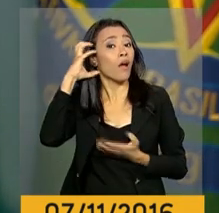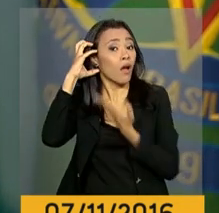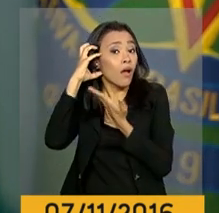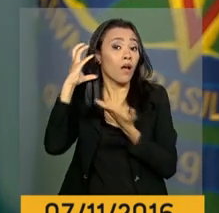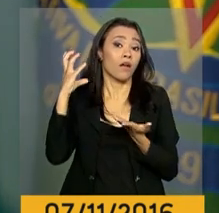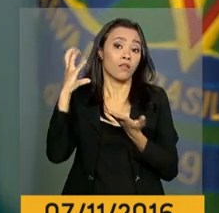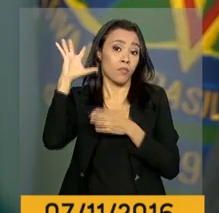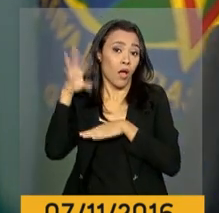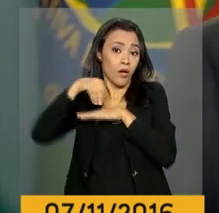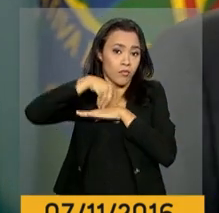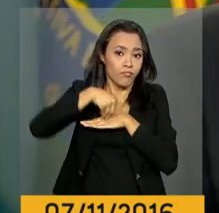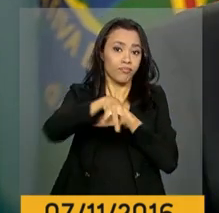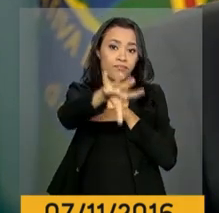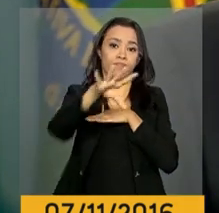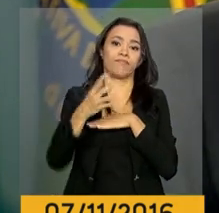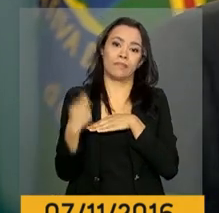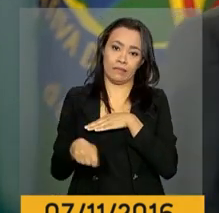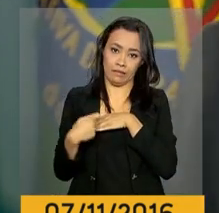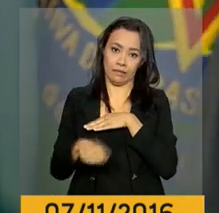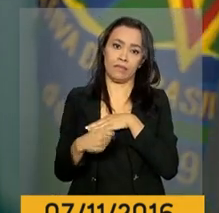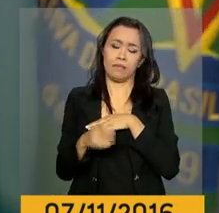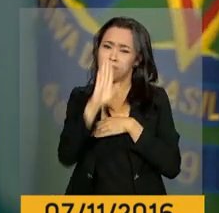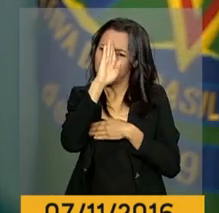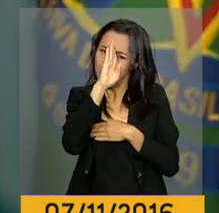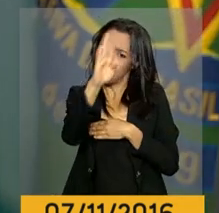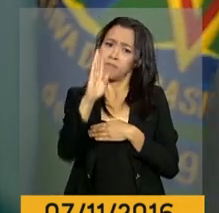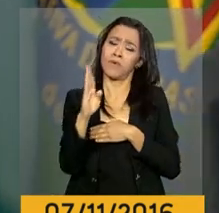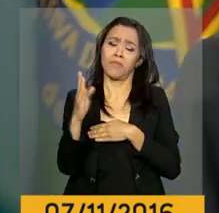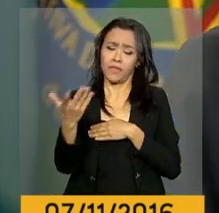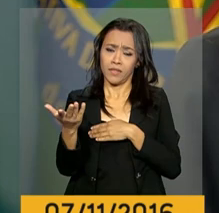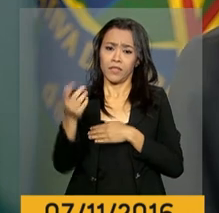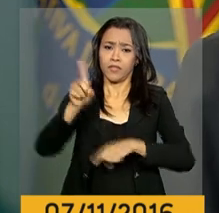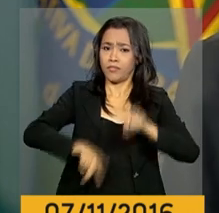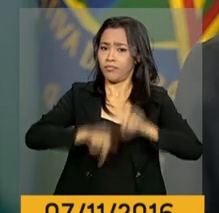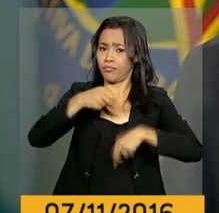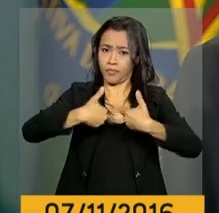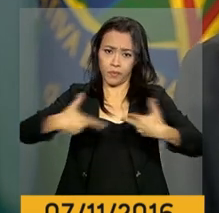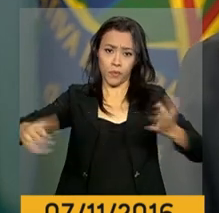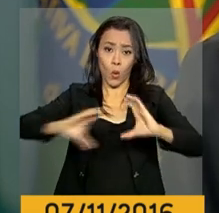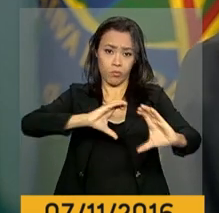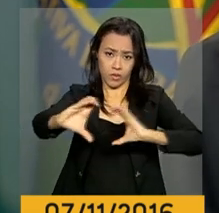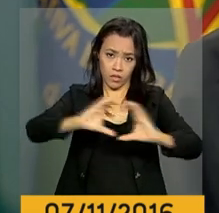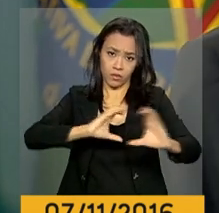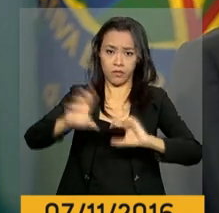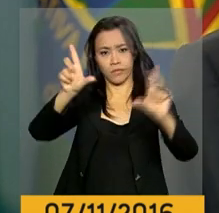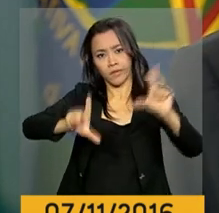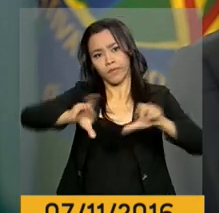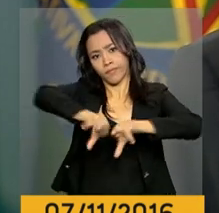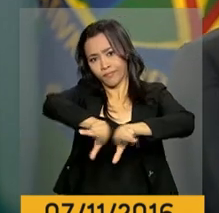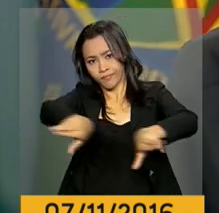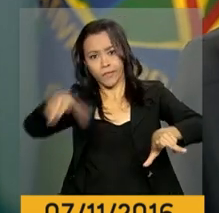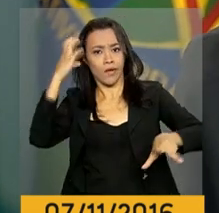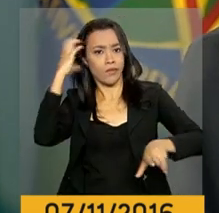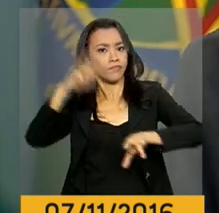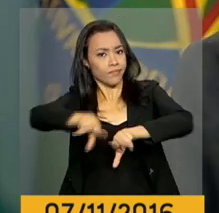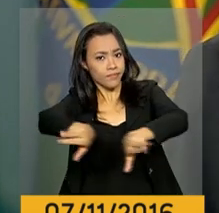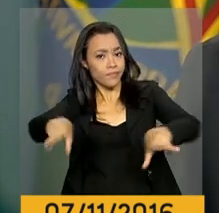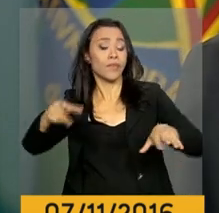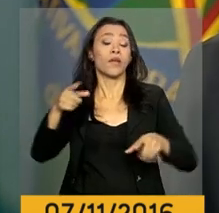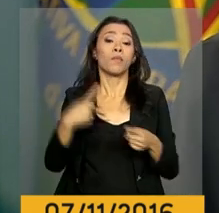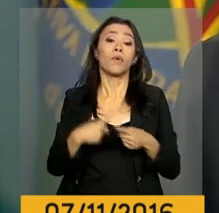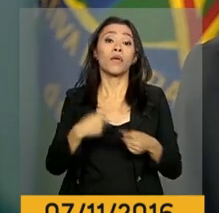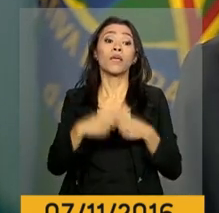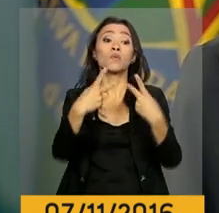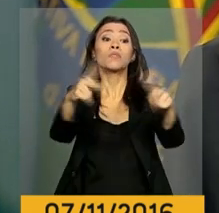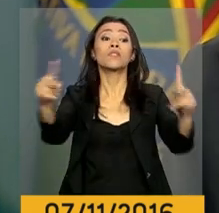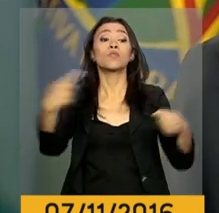precisa fundamentalmente dos meios de comunicação, porque os senhores, nos seus municípios, poderão prestar